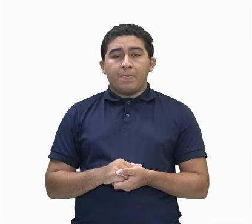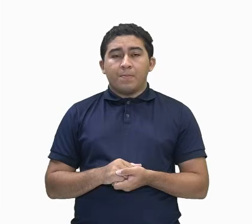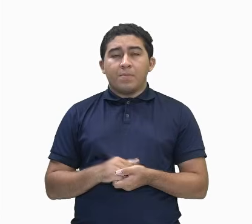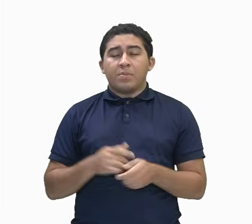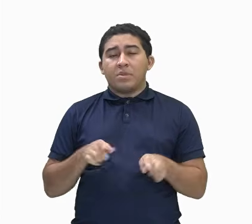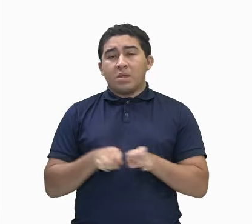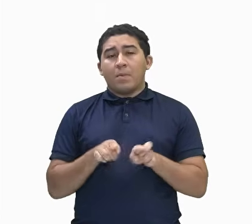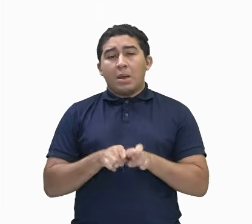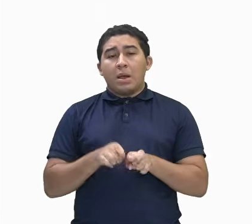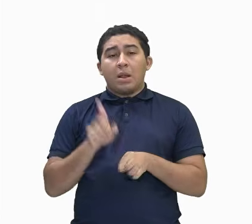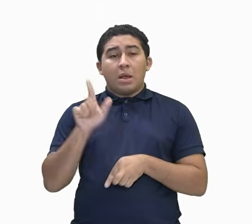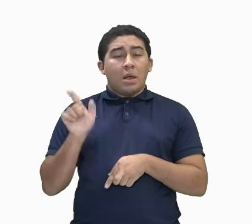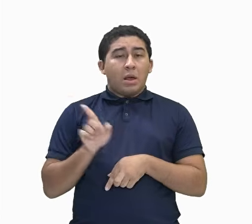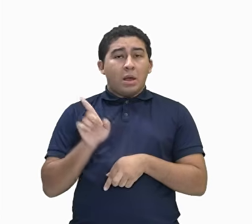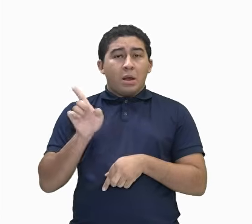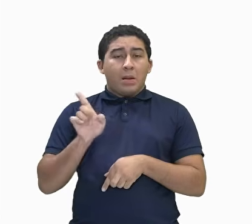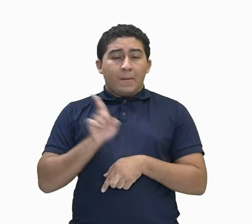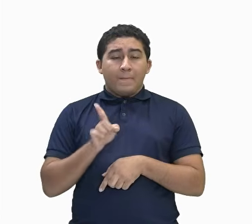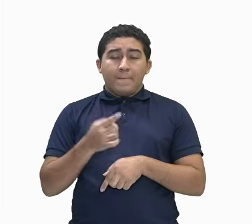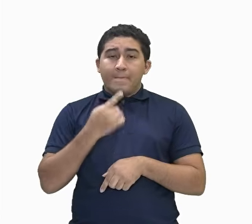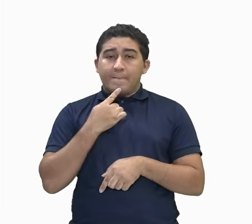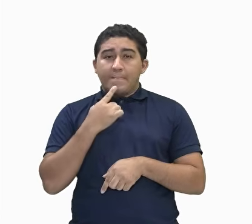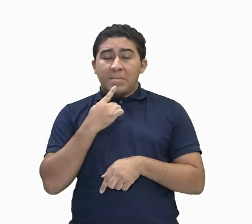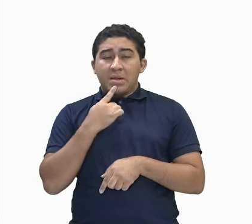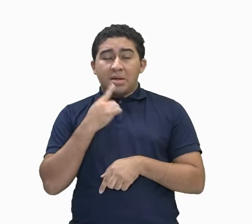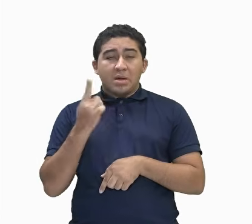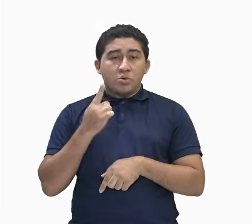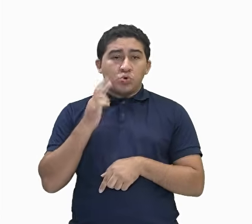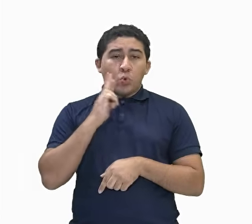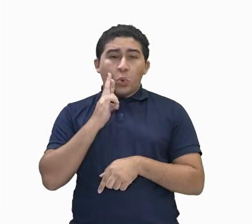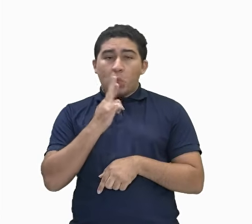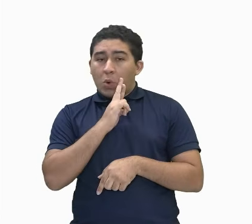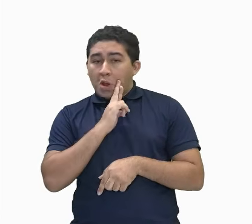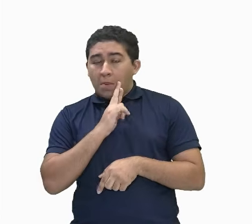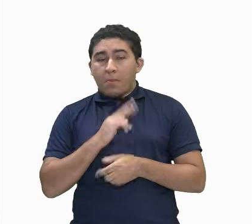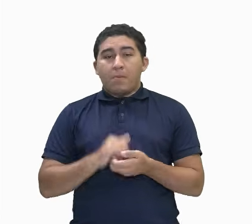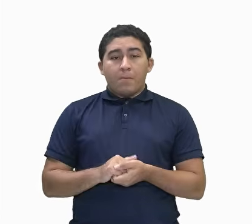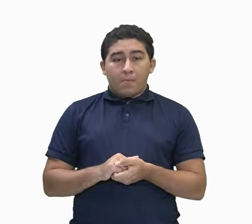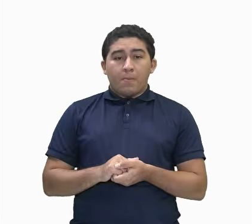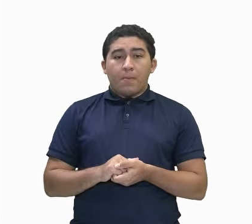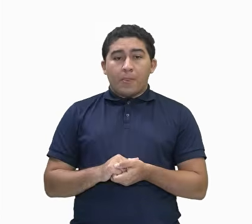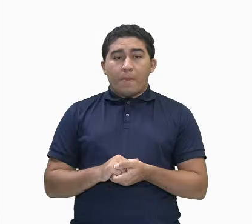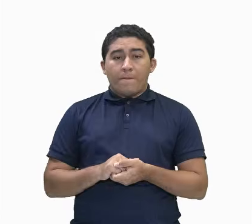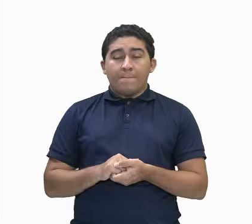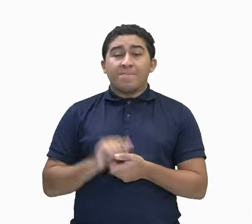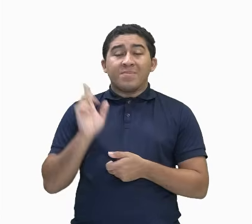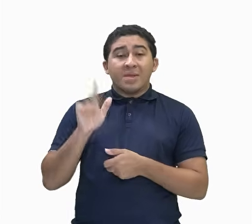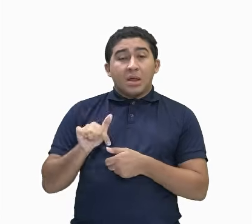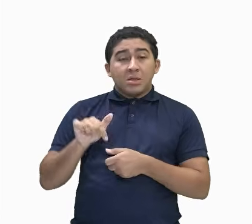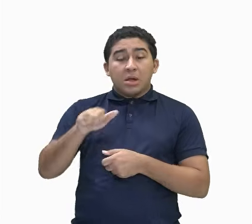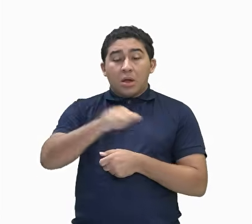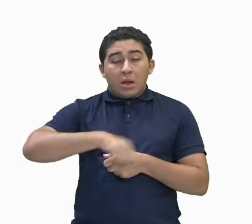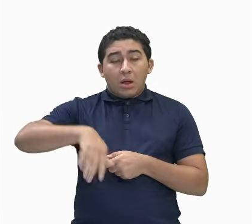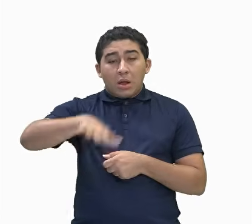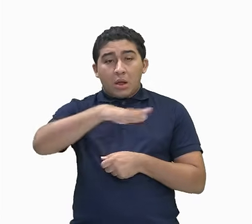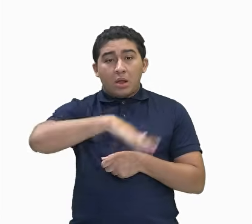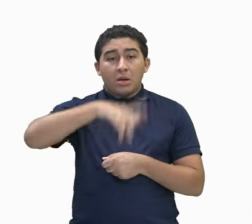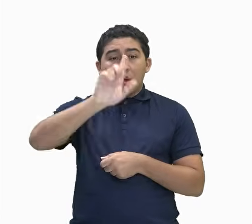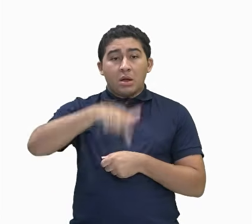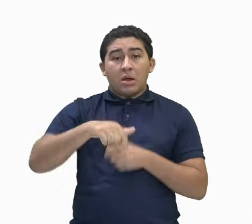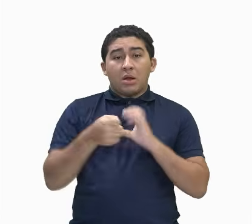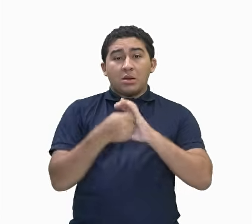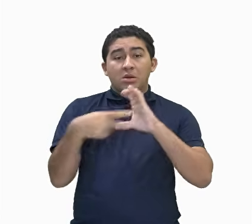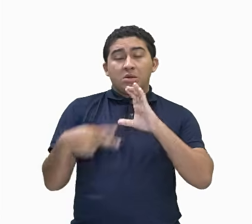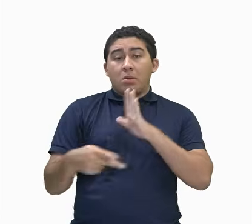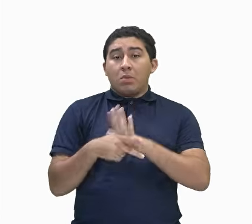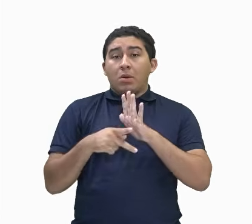tá? Essa área aí do tropical da zona equatorial vai ter ali, vai se caracterizar, na verdade,